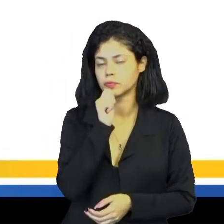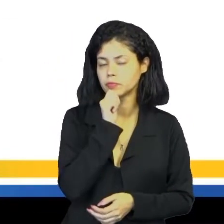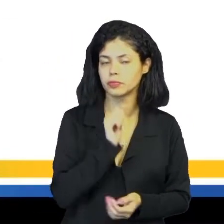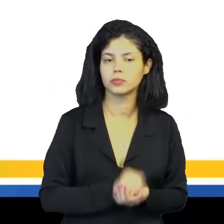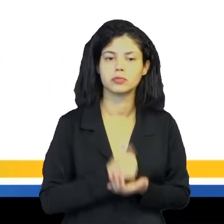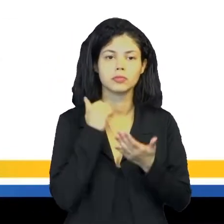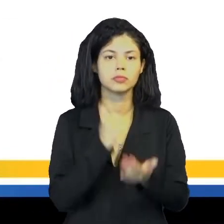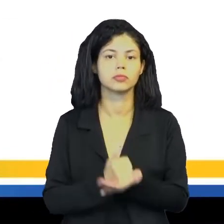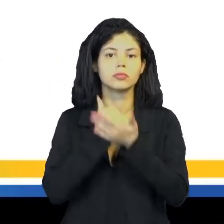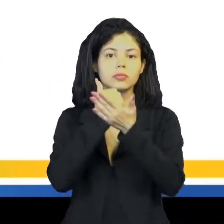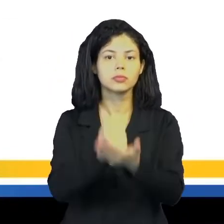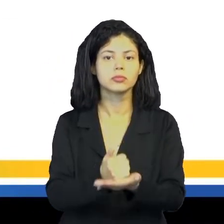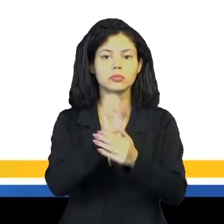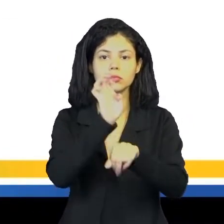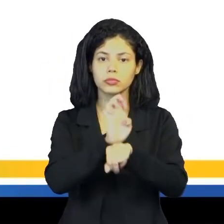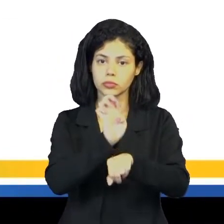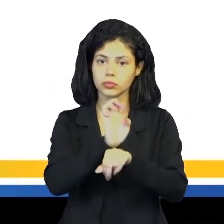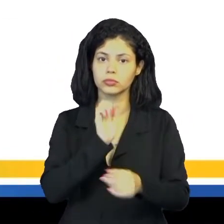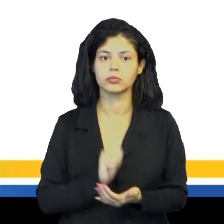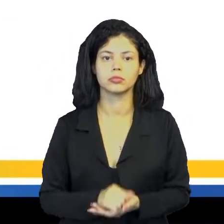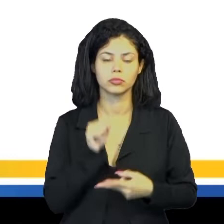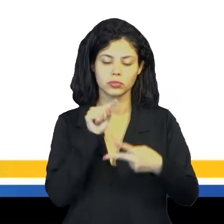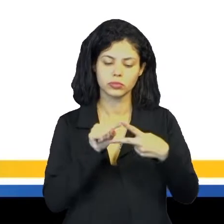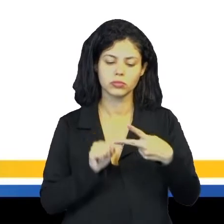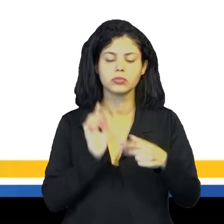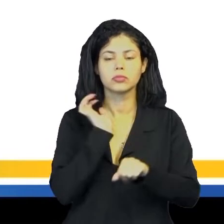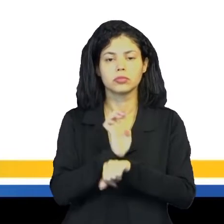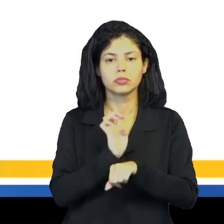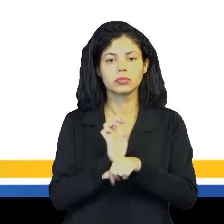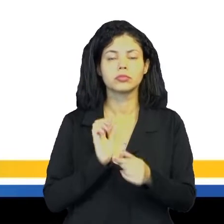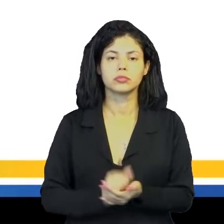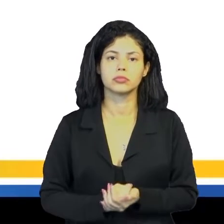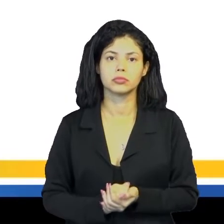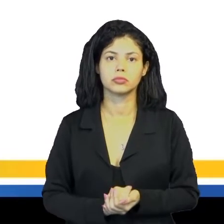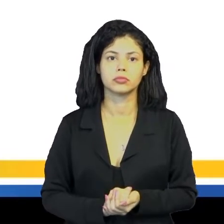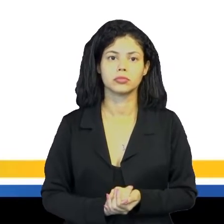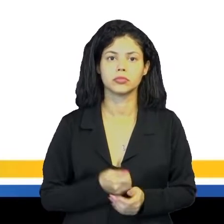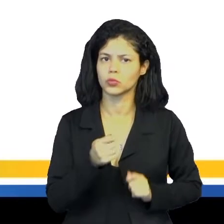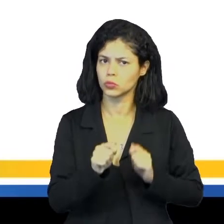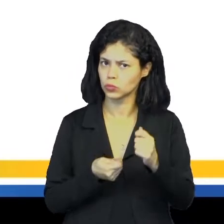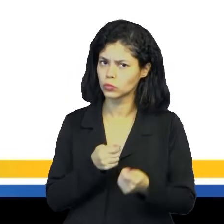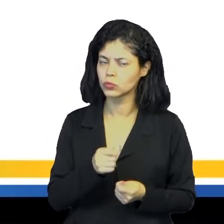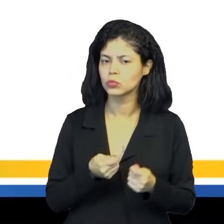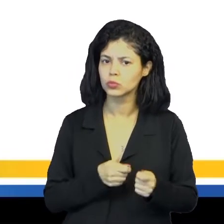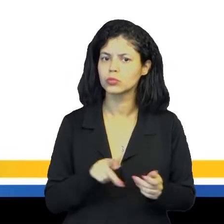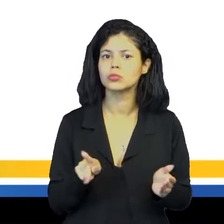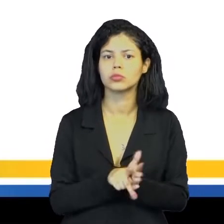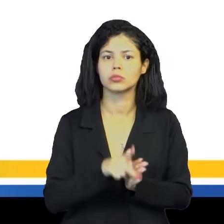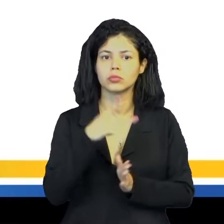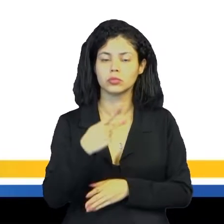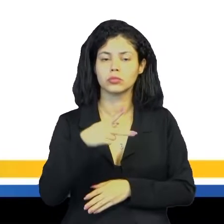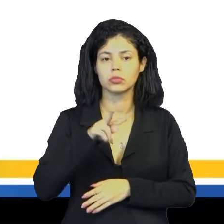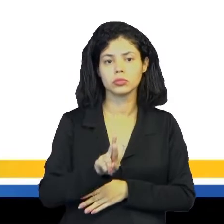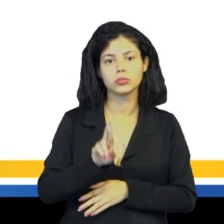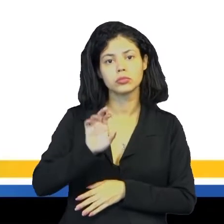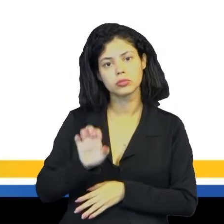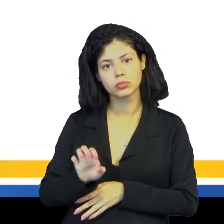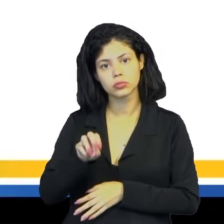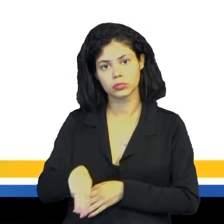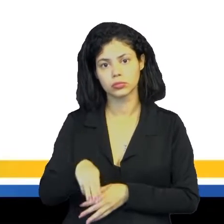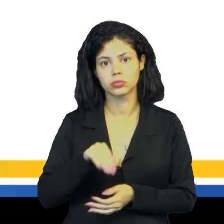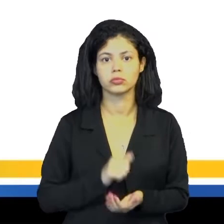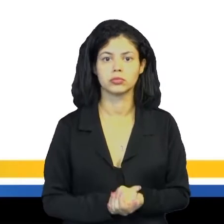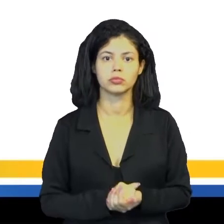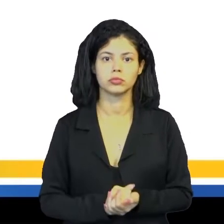aí apoiados por esses estados. Os dois estados eram dominados pelo PRM, que era o